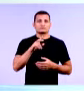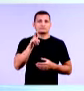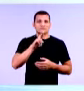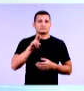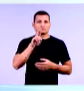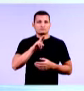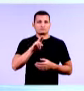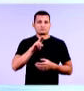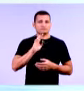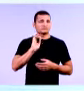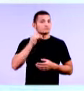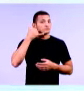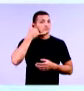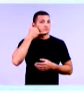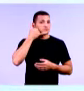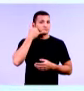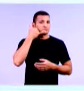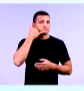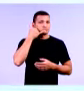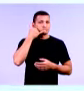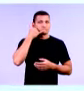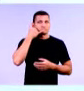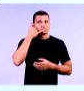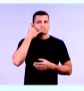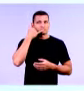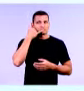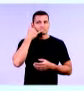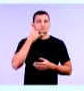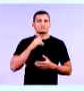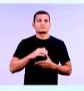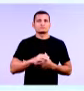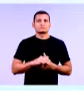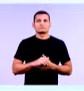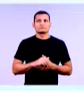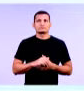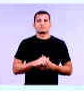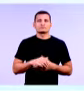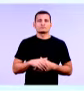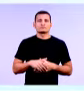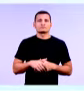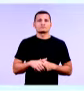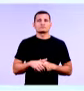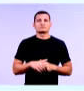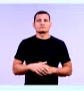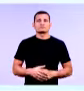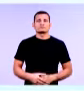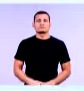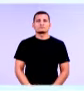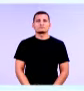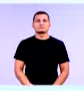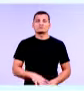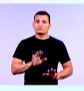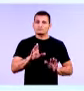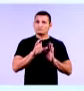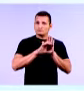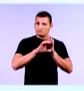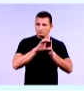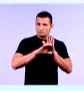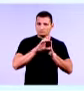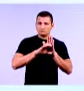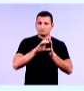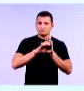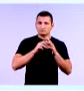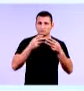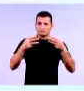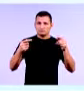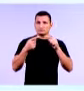telefonia. Embora isso tenha muito bem colocado com o conceito de rede integrada, né? Você